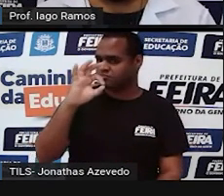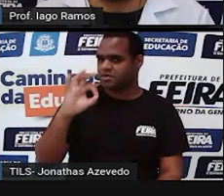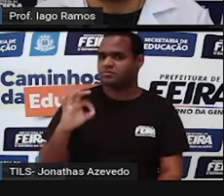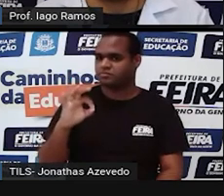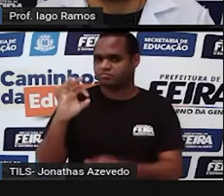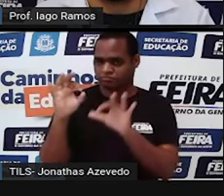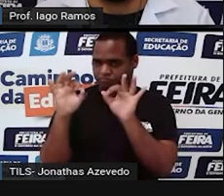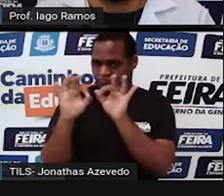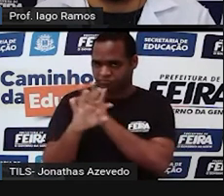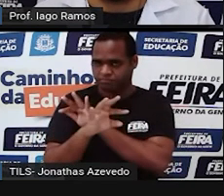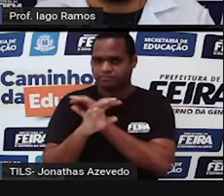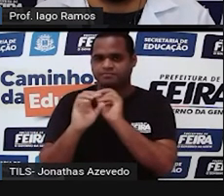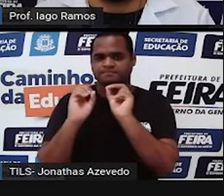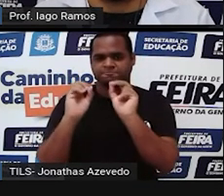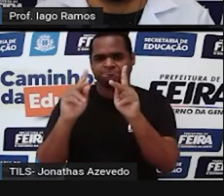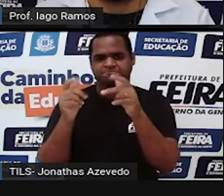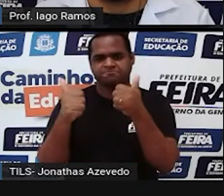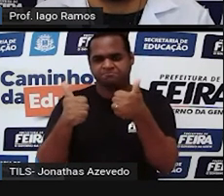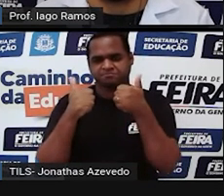total, não é isso?